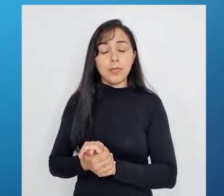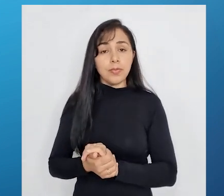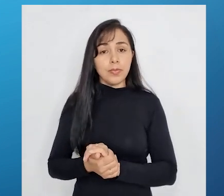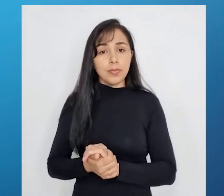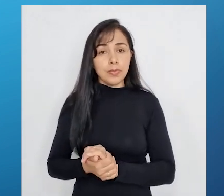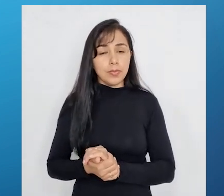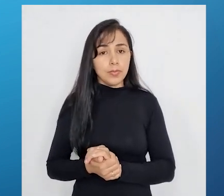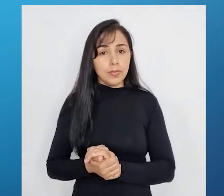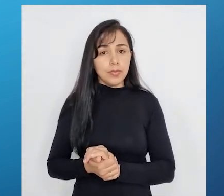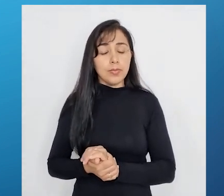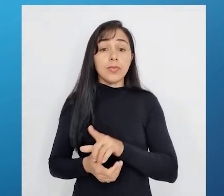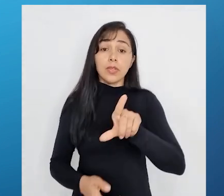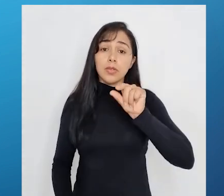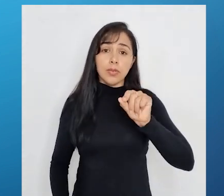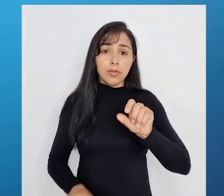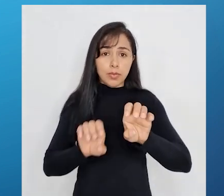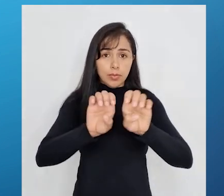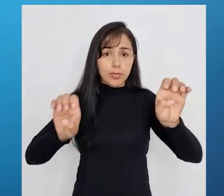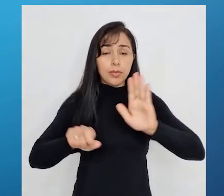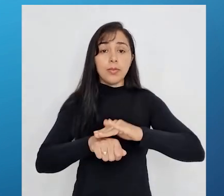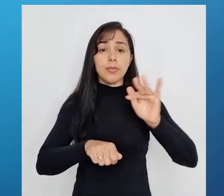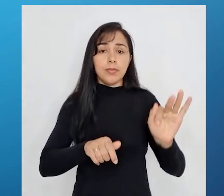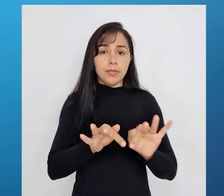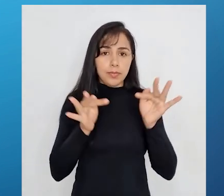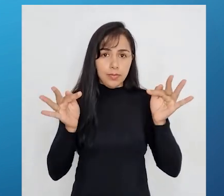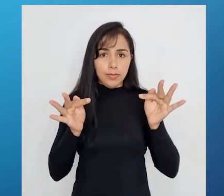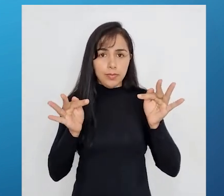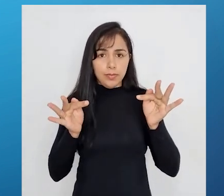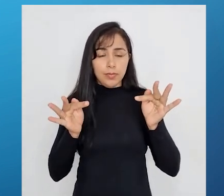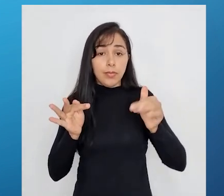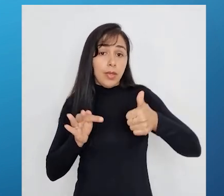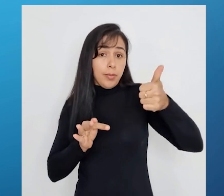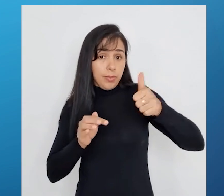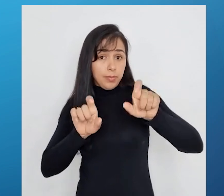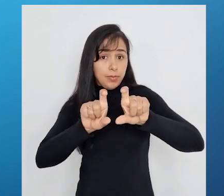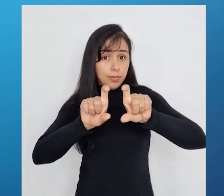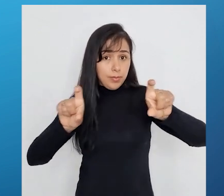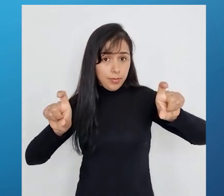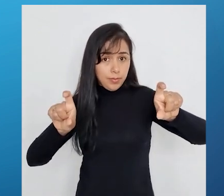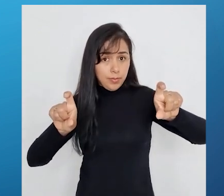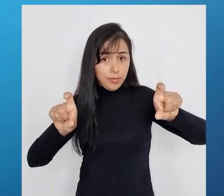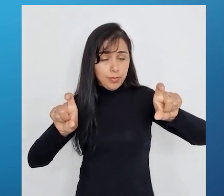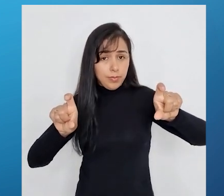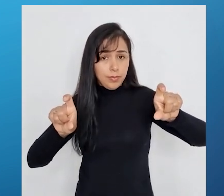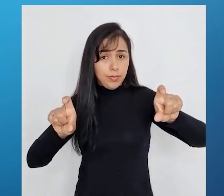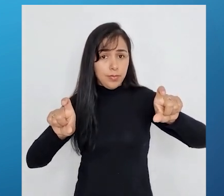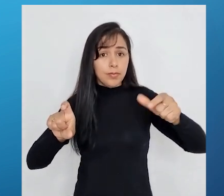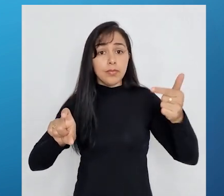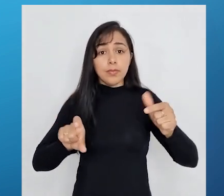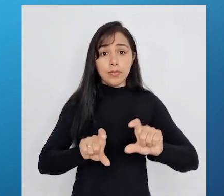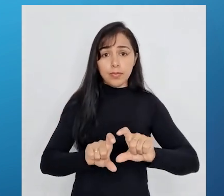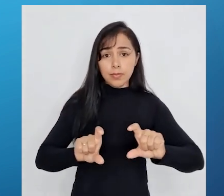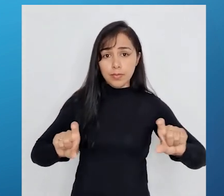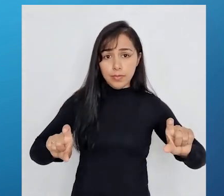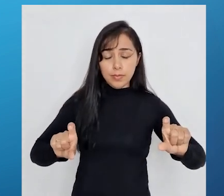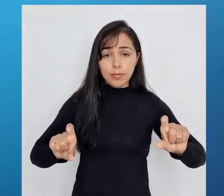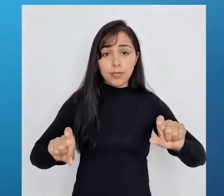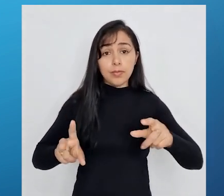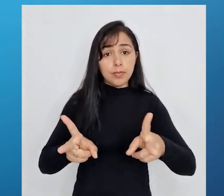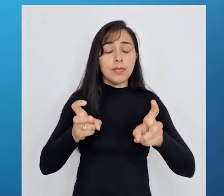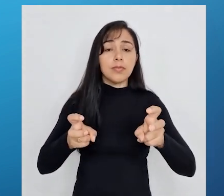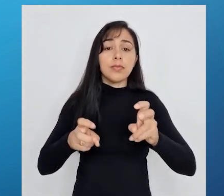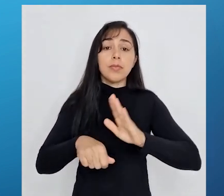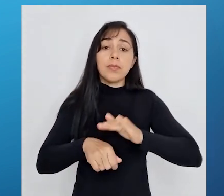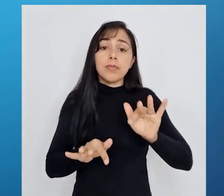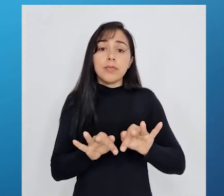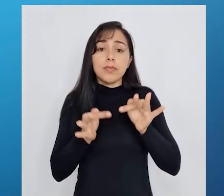dizer que essa aqui é a equação 1 e essa aqui é a equação 2. É fácil ver que é mais simples eu